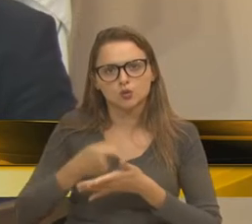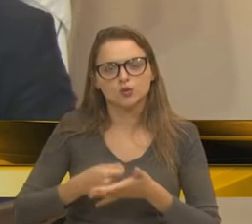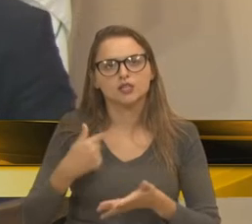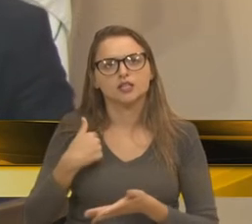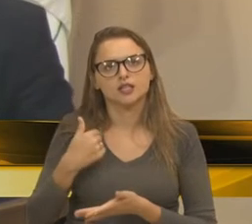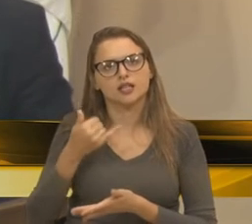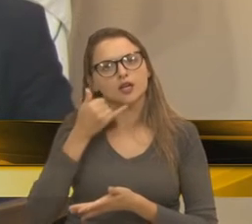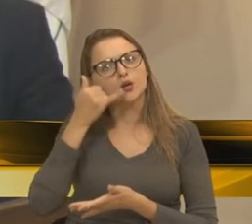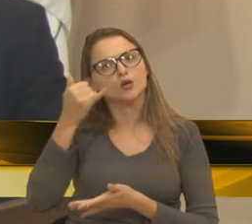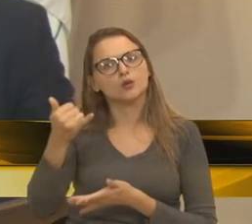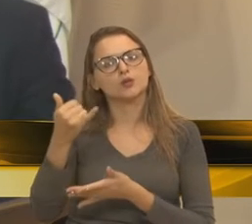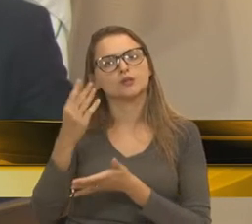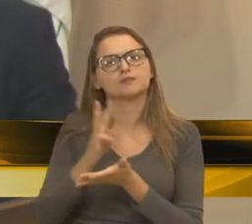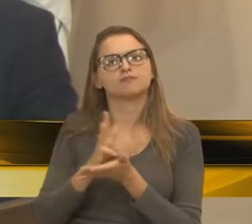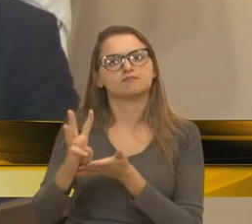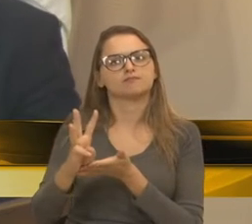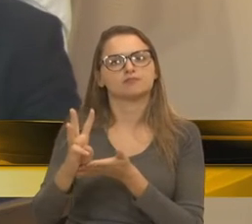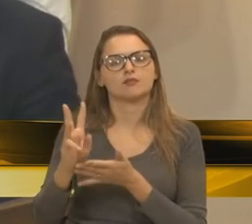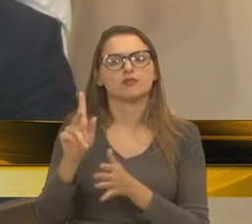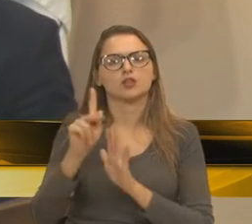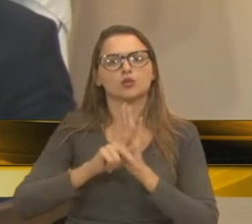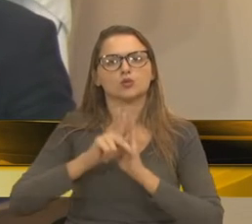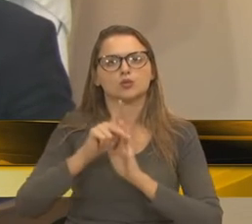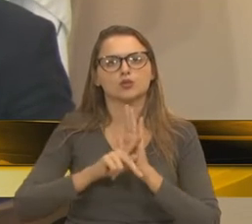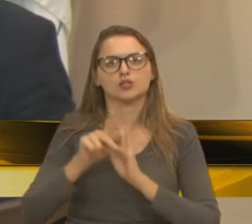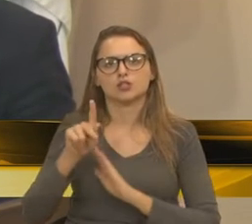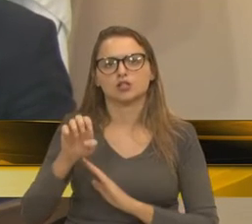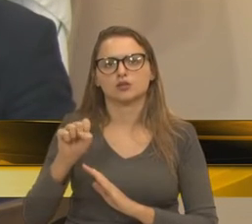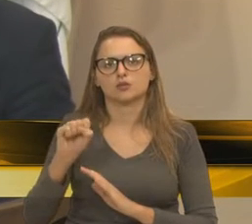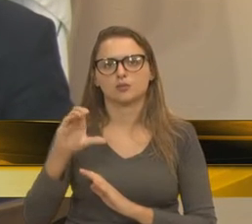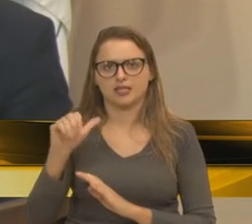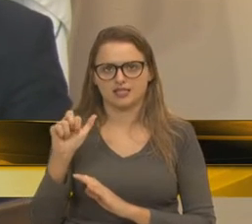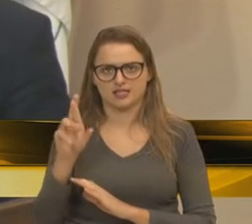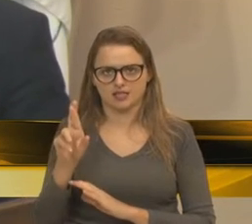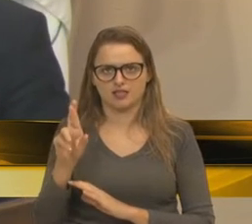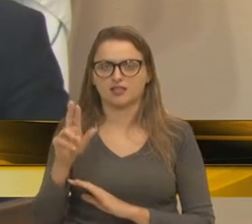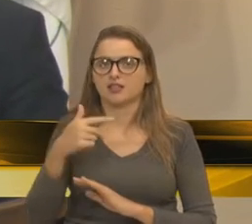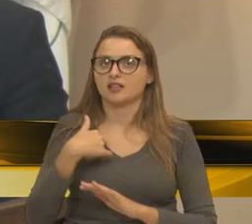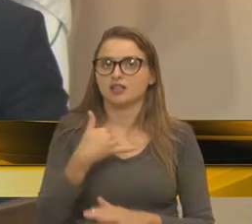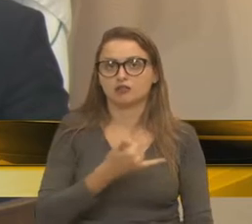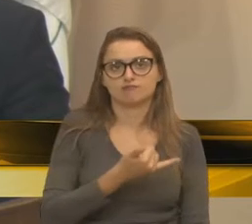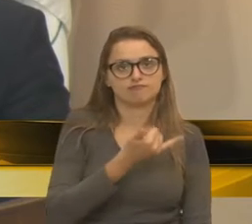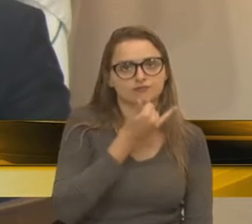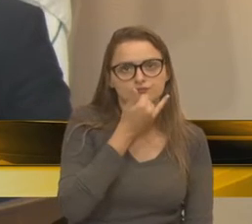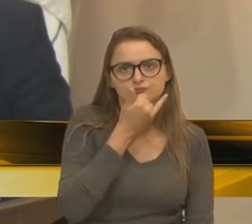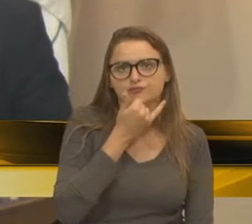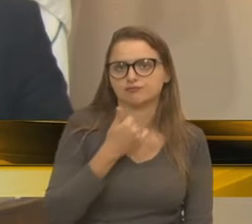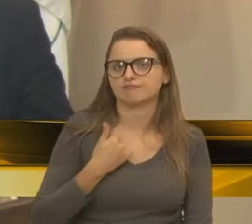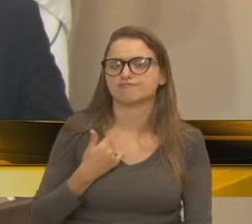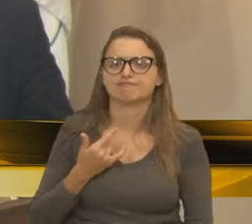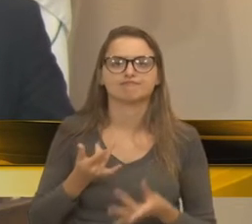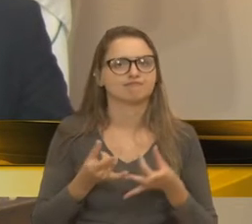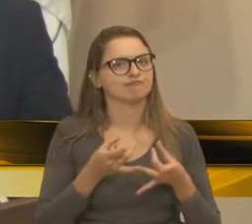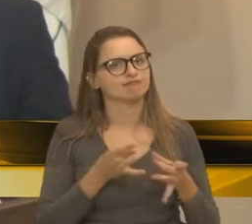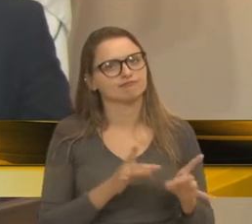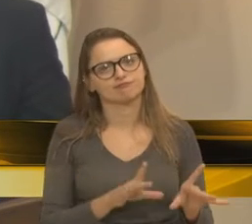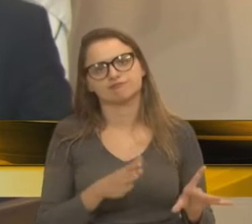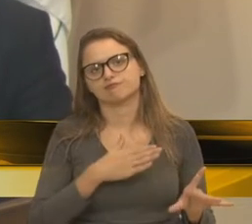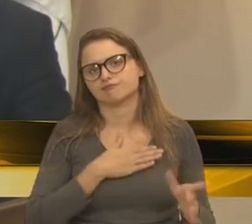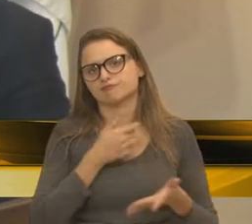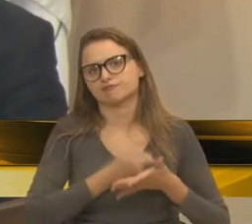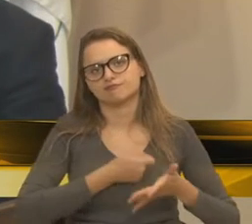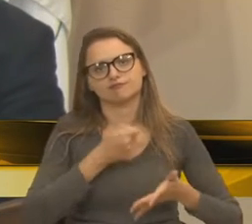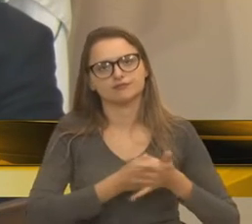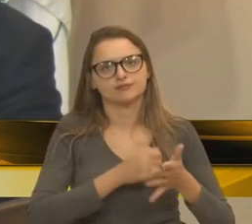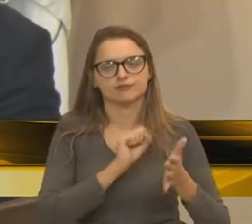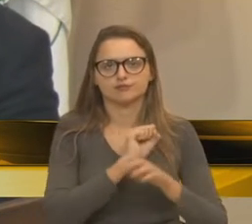os educadores do Projeto Pescado de São José e disse: olha, desculpem, mas eu desisto dessa luta do Senai José Gazola,